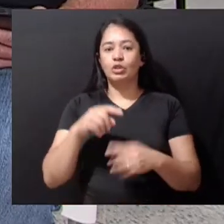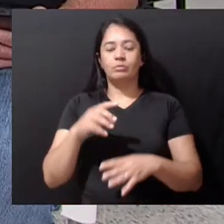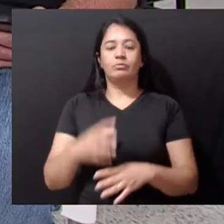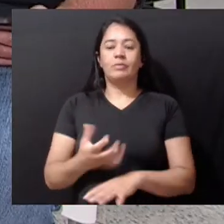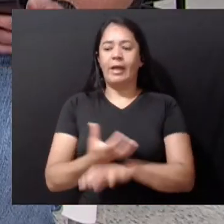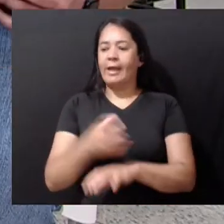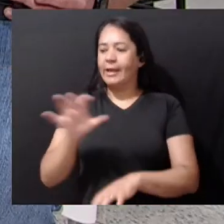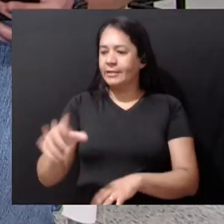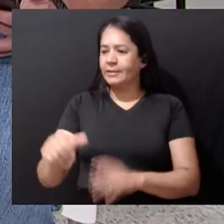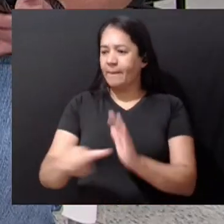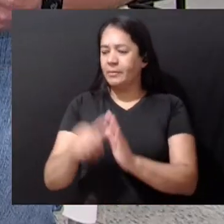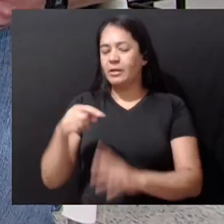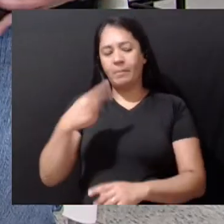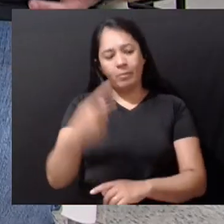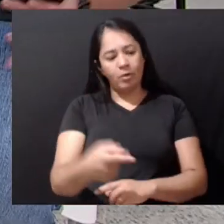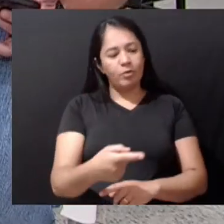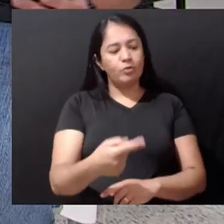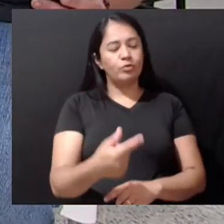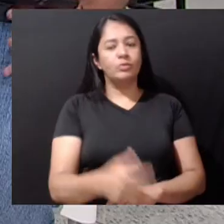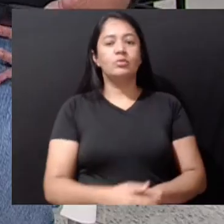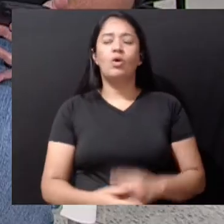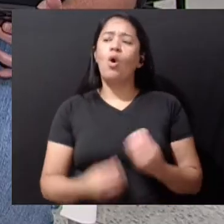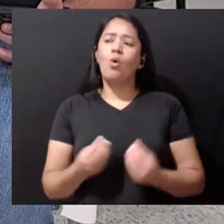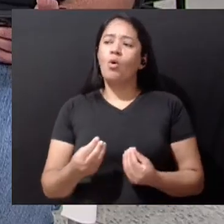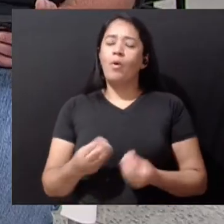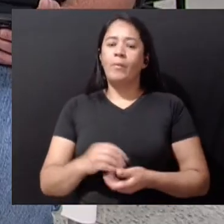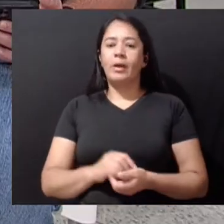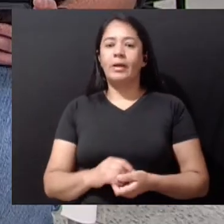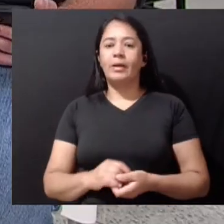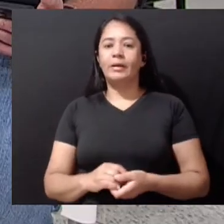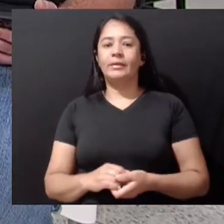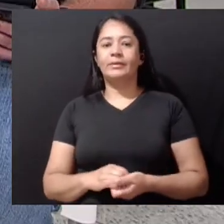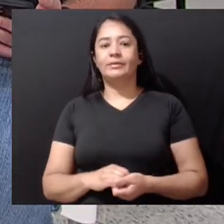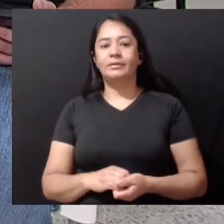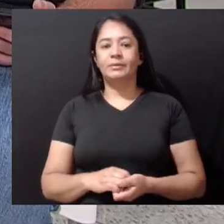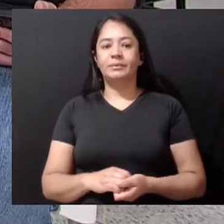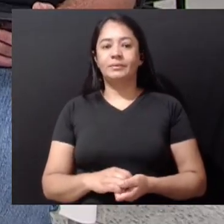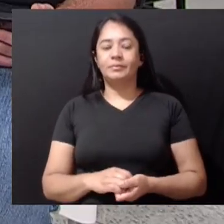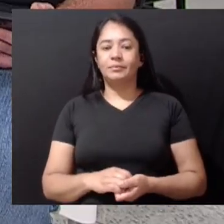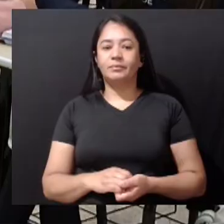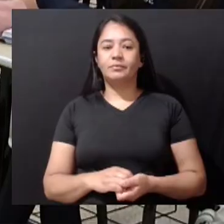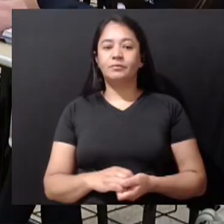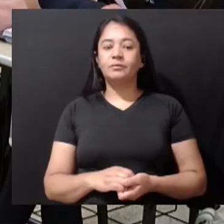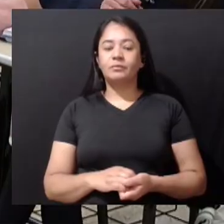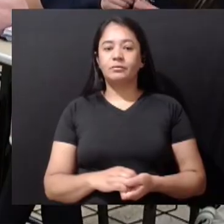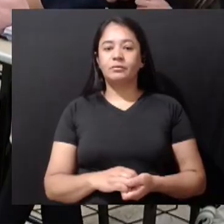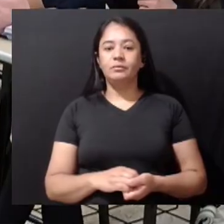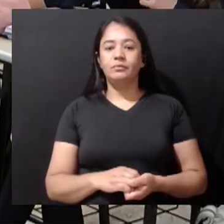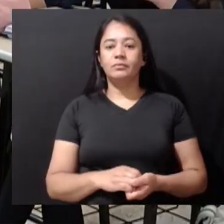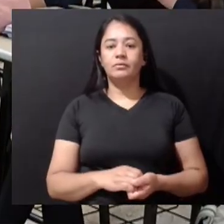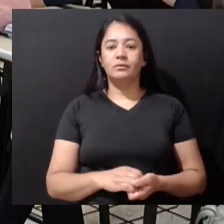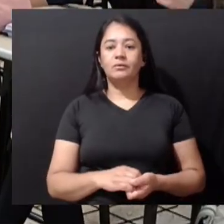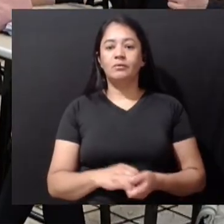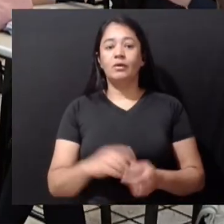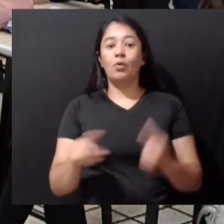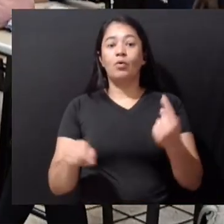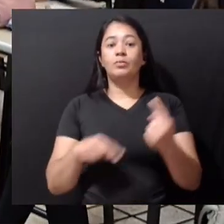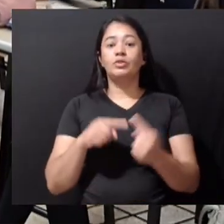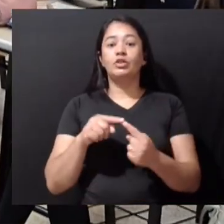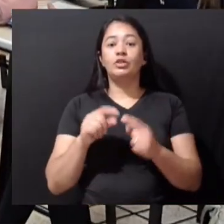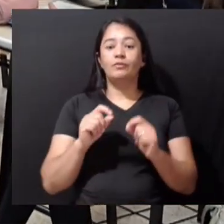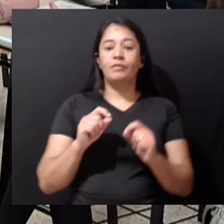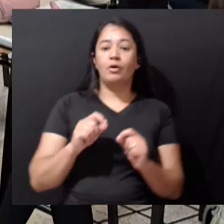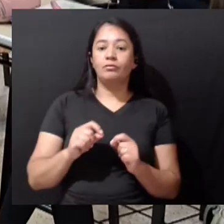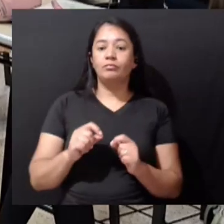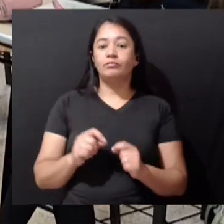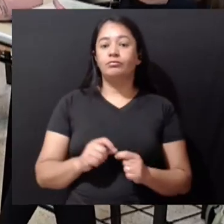depois eu faço a redação, como que é? A pessoa tem que se conhecer, como que é, Fer? A ideia é que ele, de fato, entenda qual a